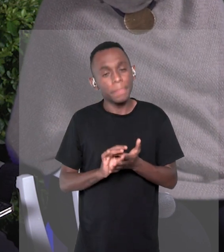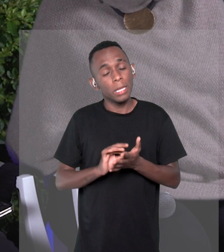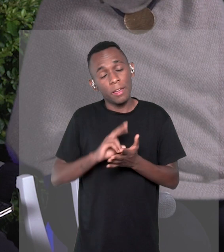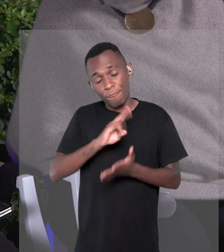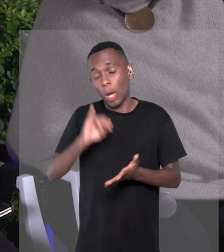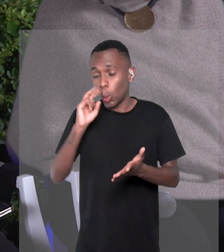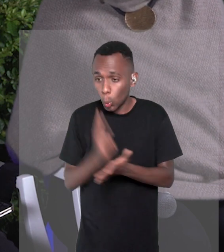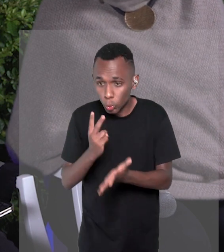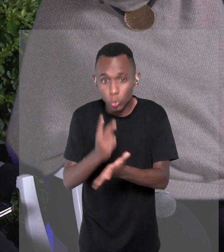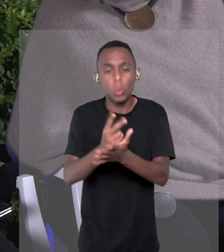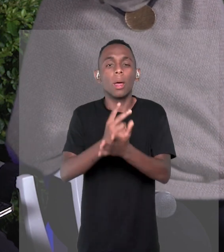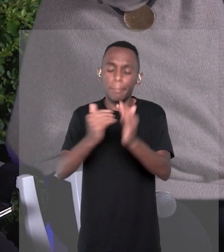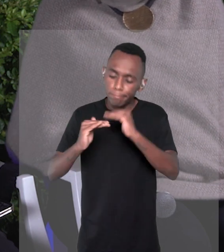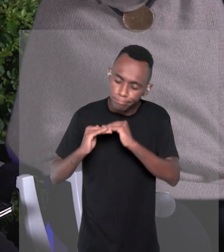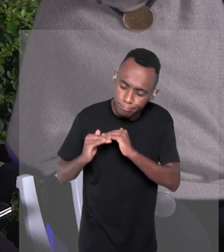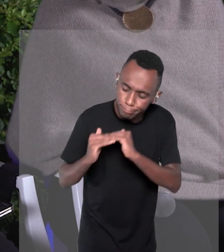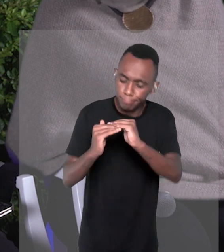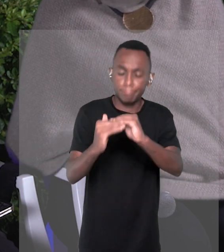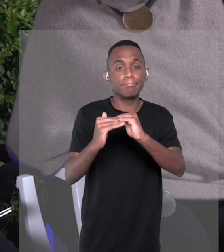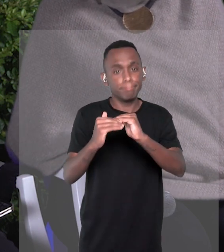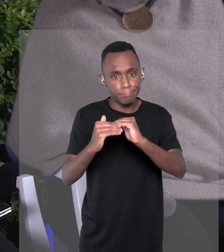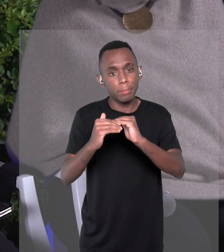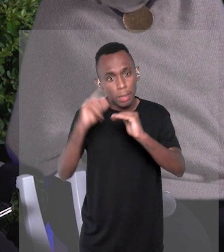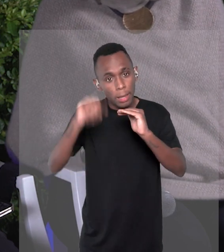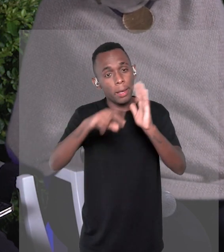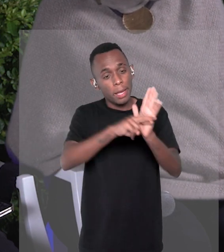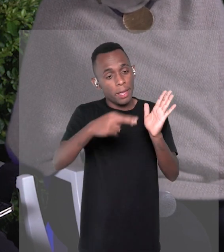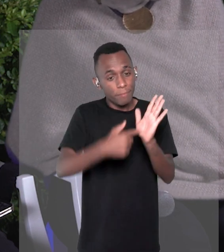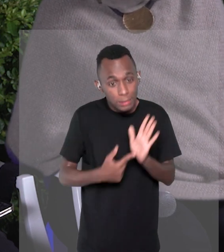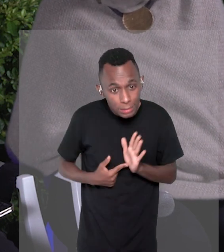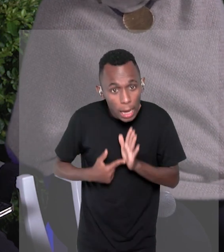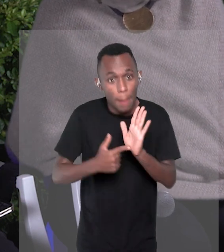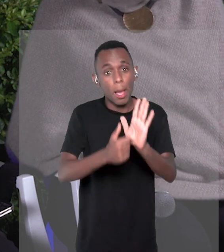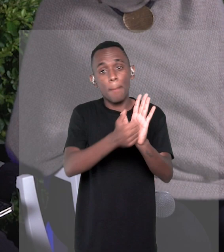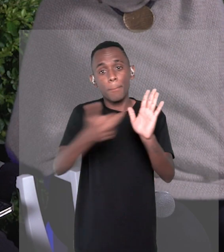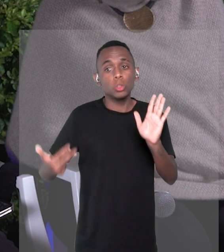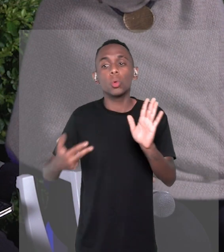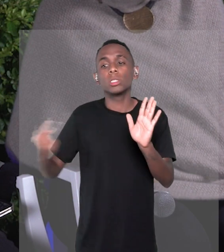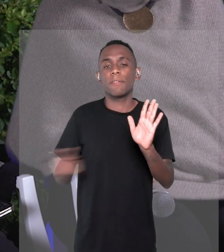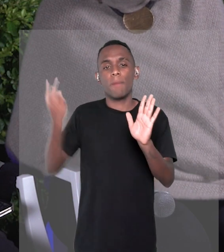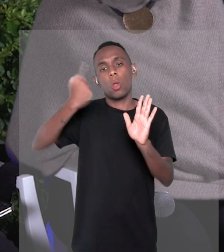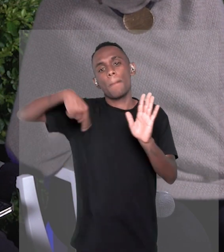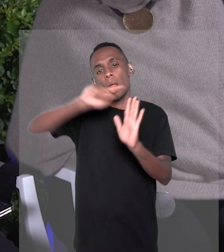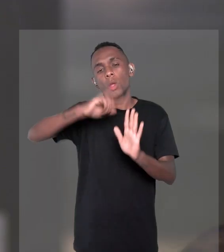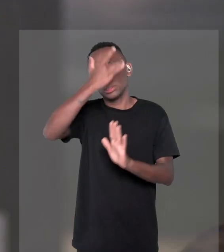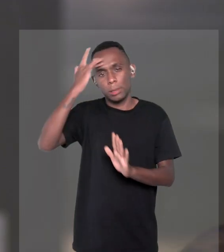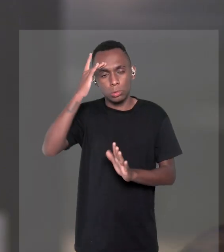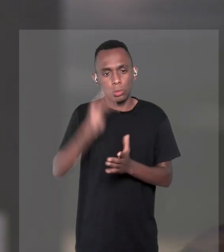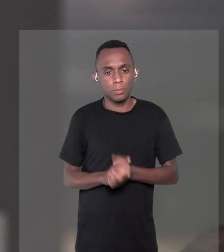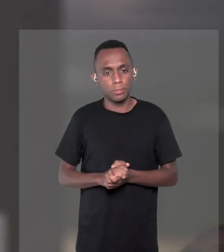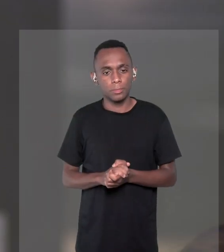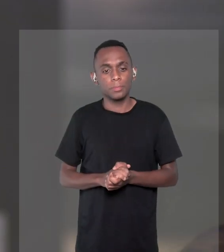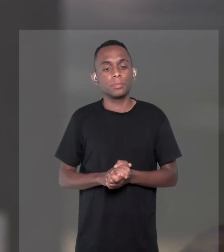opinião e o mesmo sentido de vida dessas pessoas à luz, né,